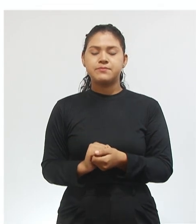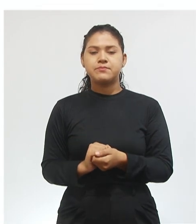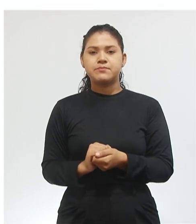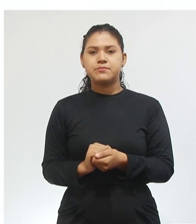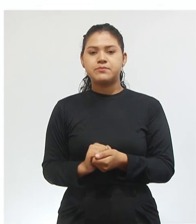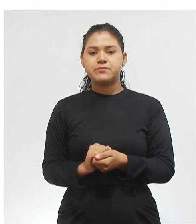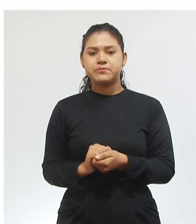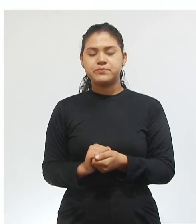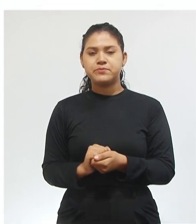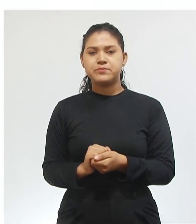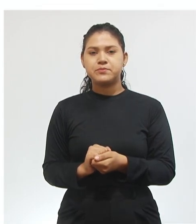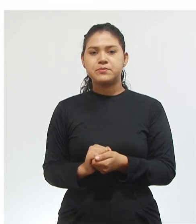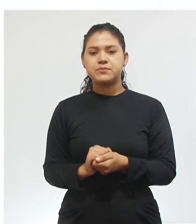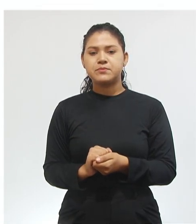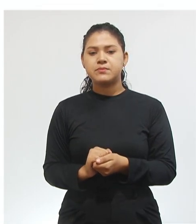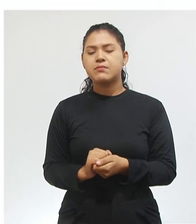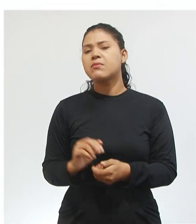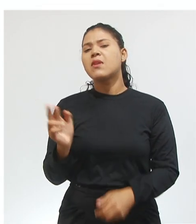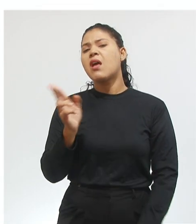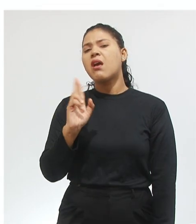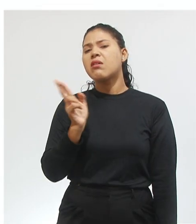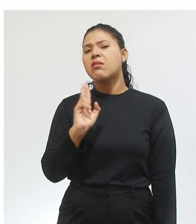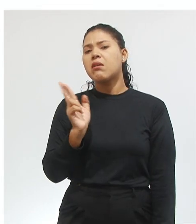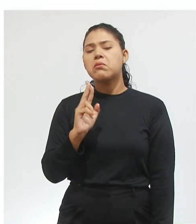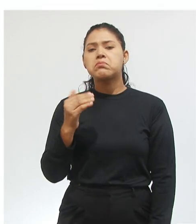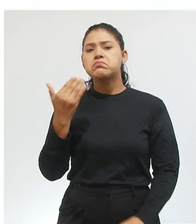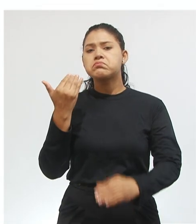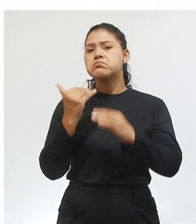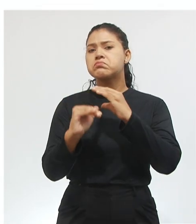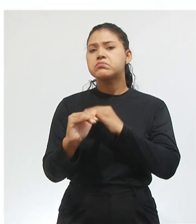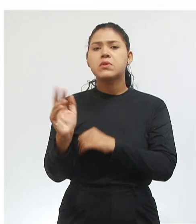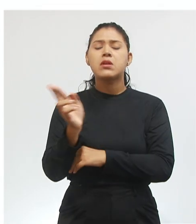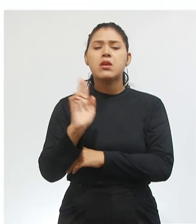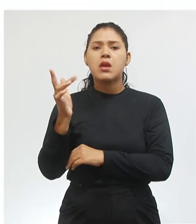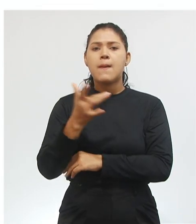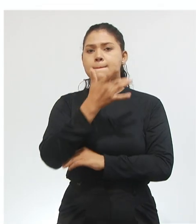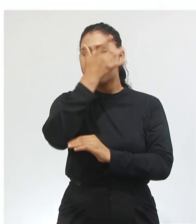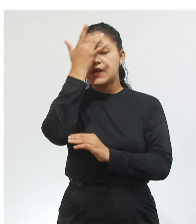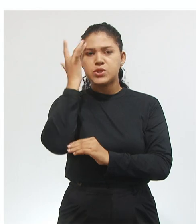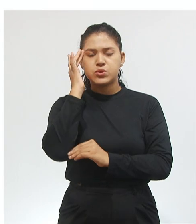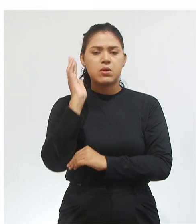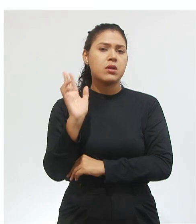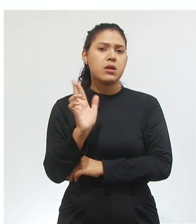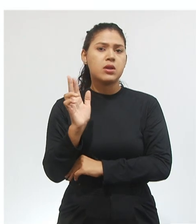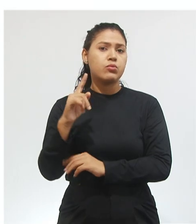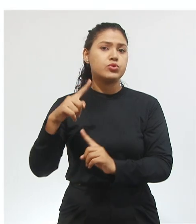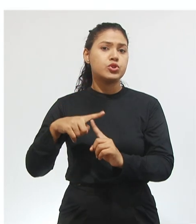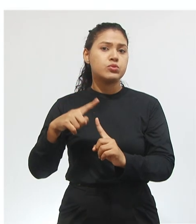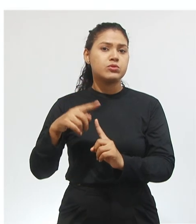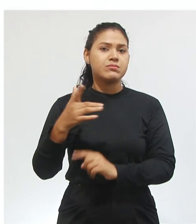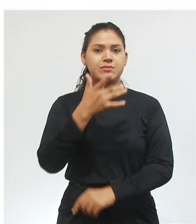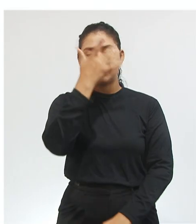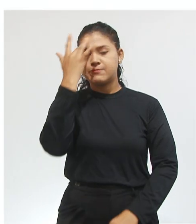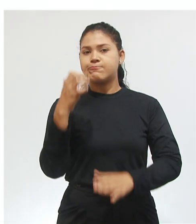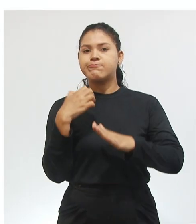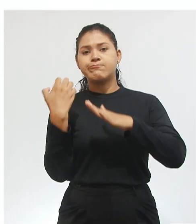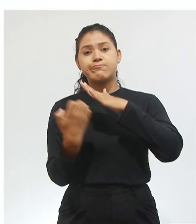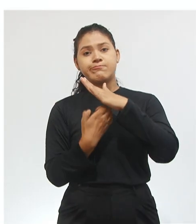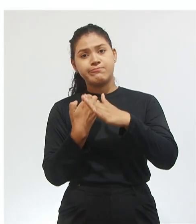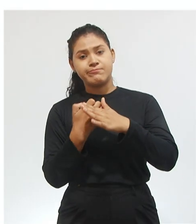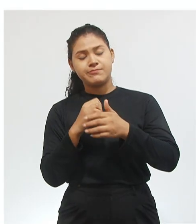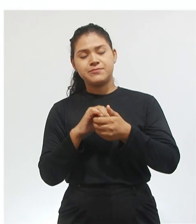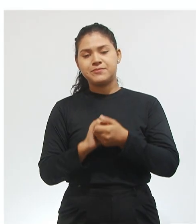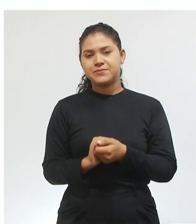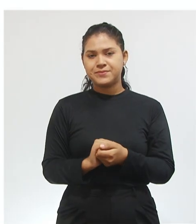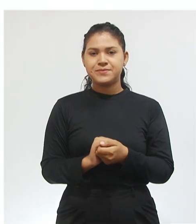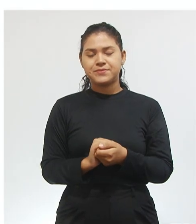temos aí então para quem para quem né a organização existe ela vai fornecer seus produtos para quem